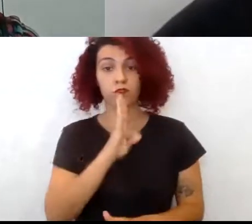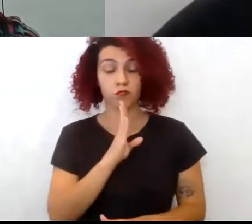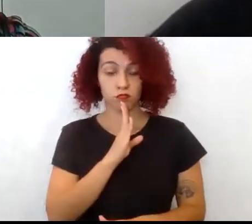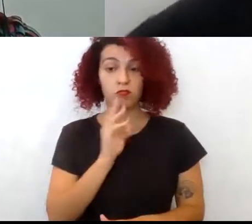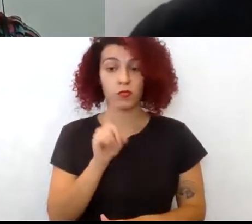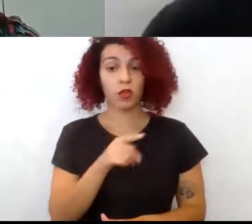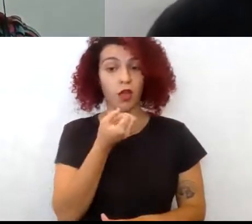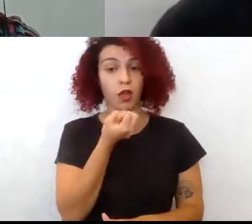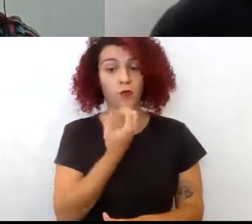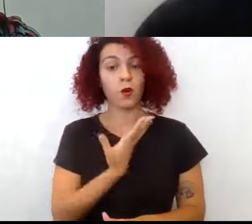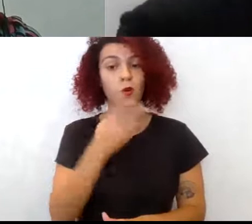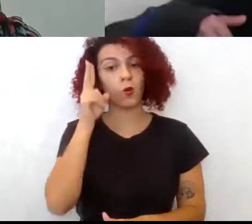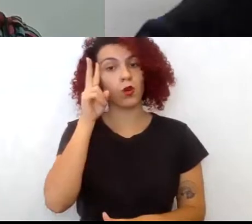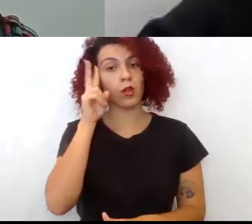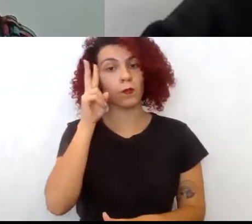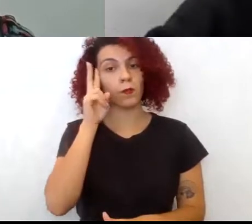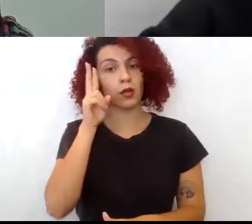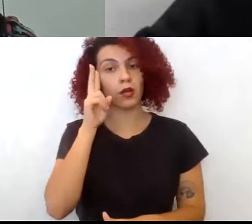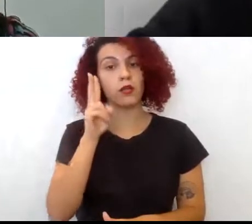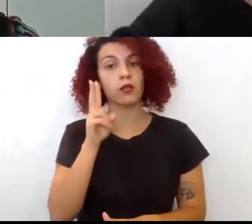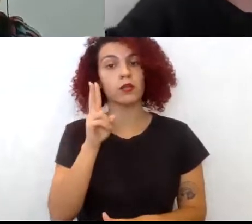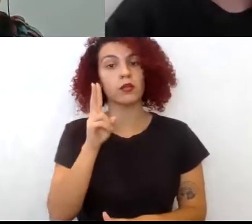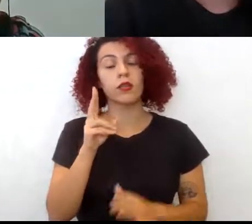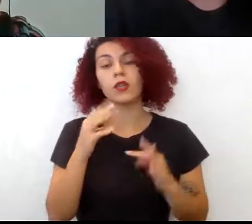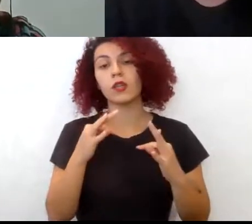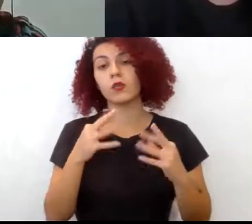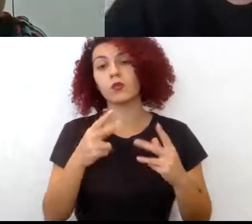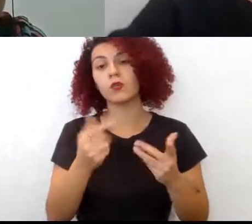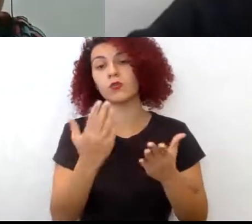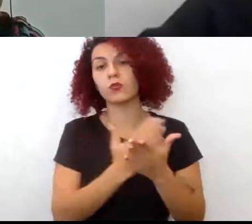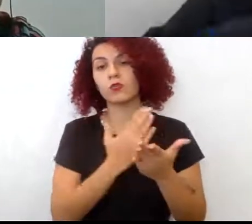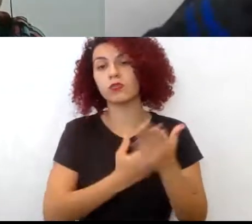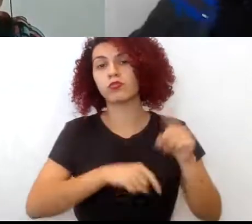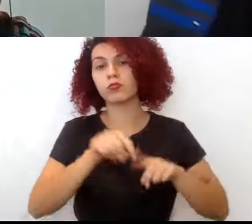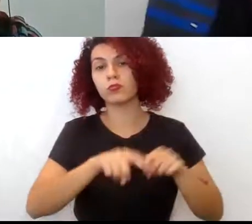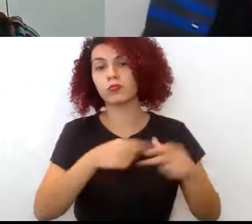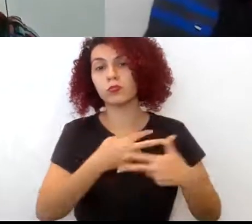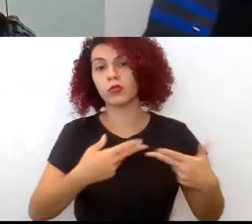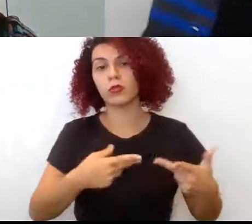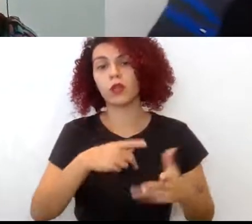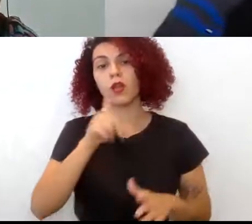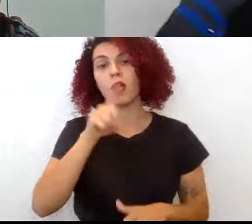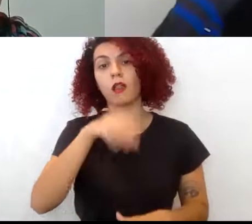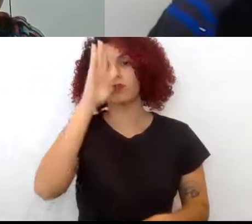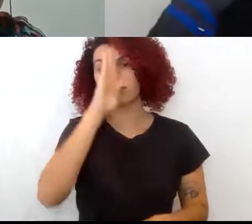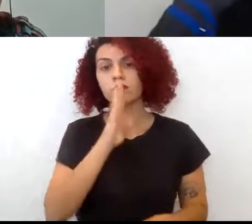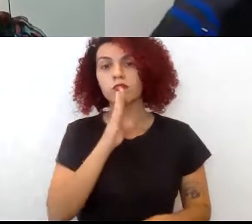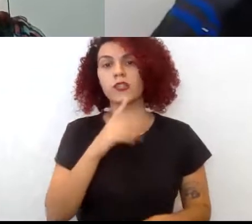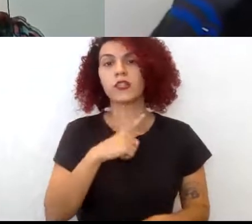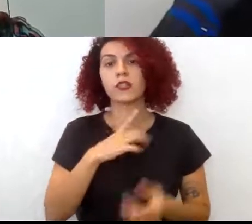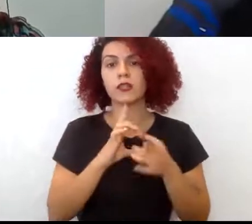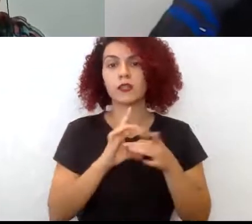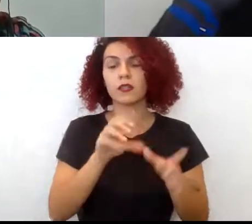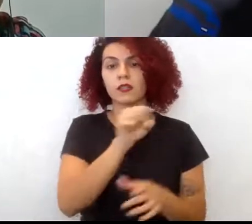que vale a pena a gente lembrar que toda a publicação toda a produção intelectual brasileira ela é gratuita gente ela está disponível no se ela